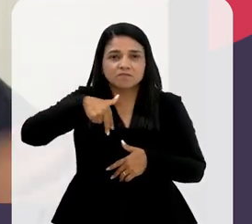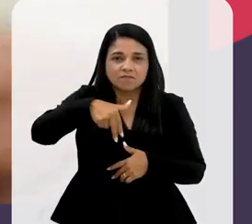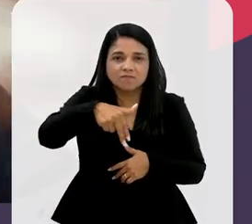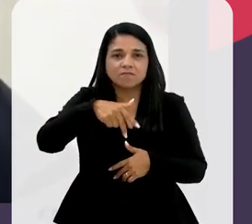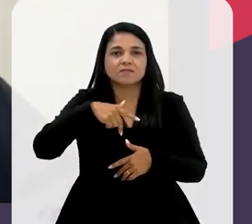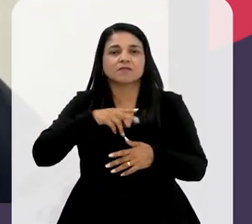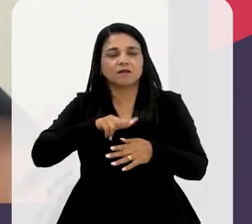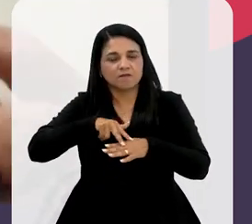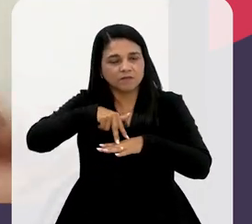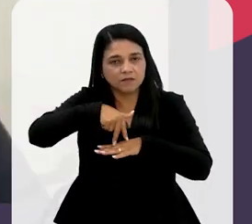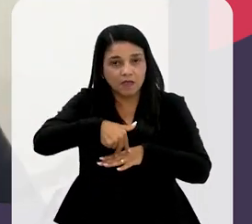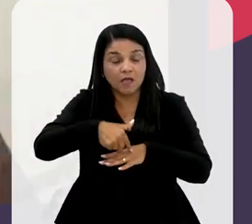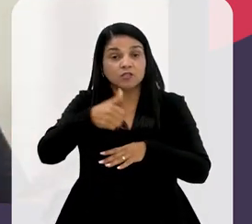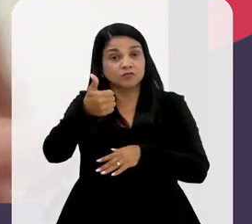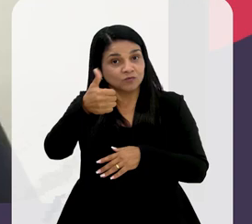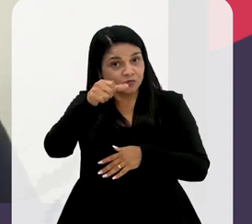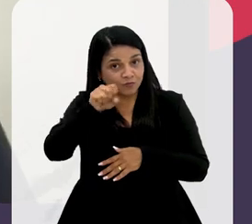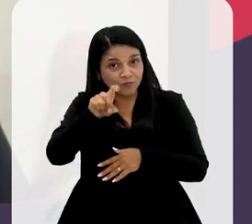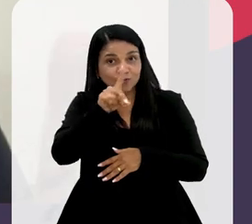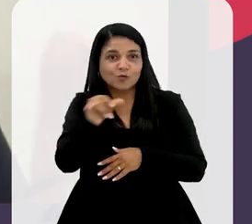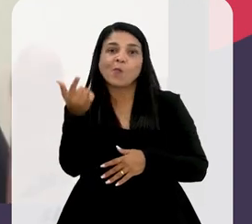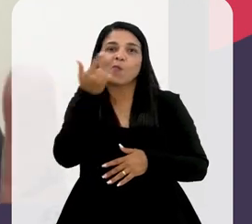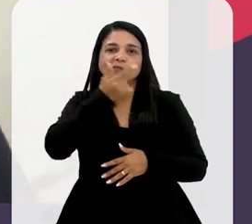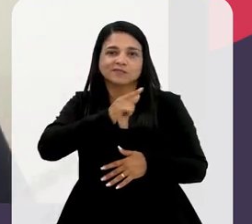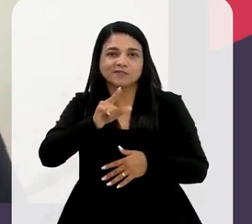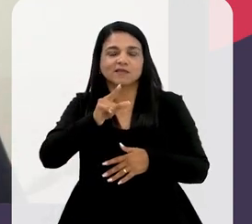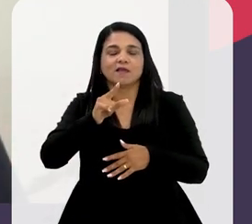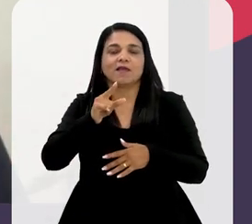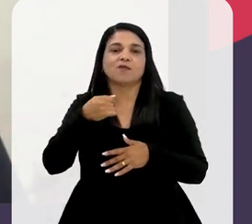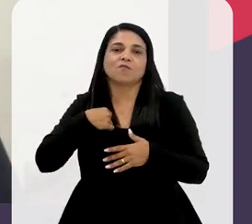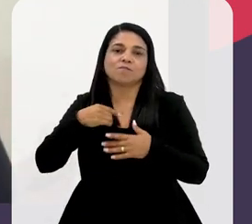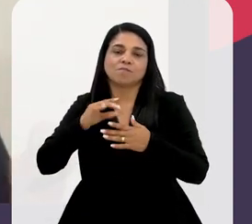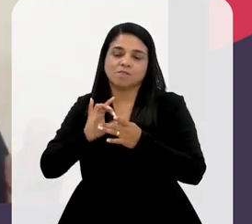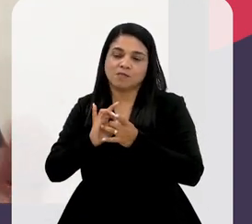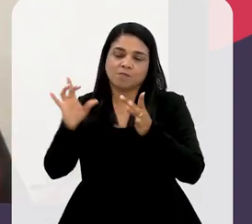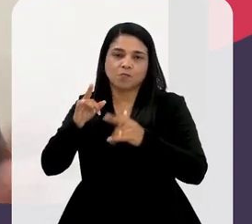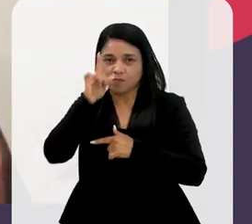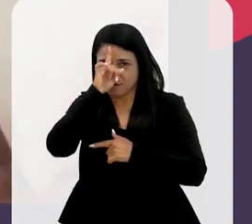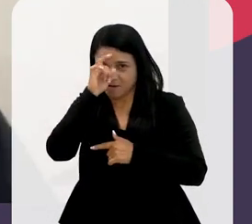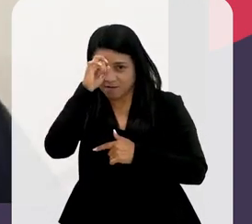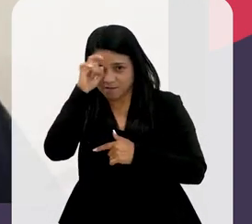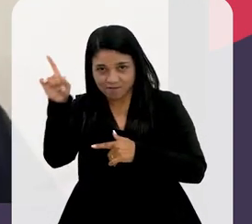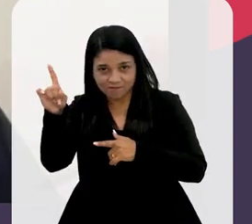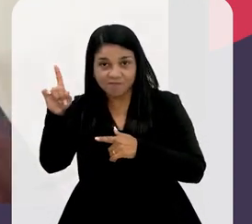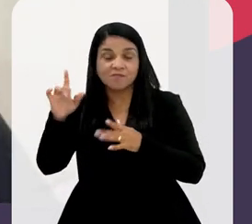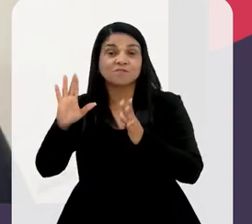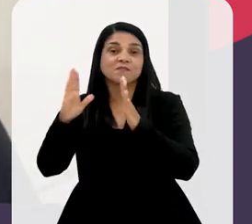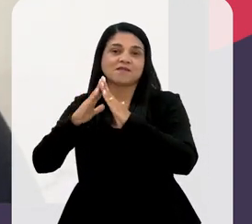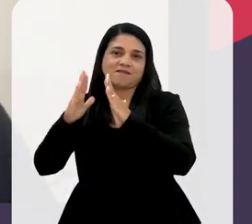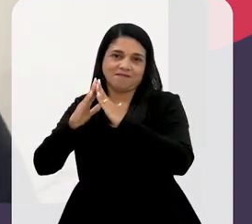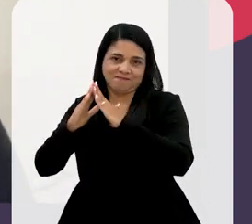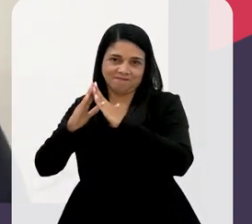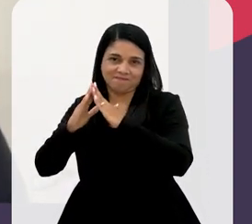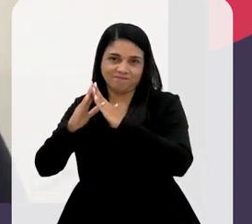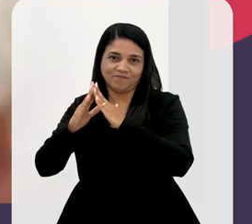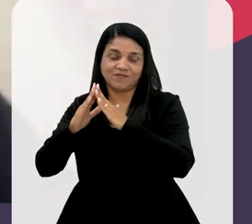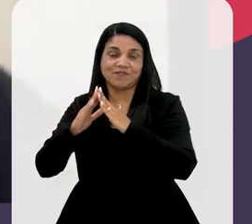a andar, aprender a levantar, tudo. Com 18 dias eu já estava andando, aí me deram alta. Então eu fiquei 87